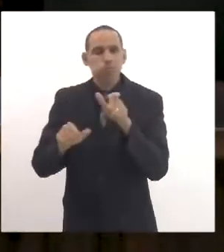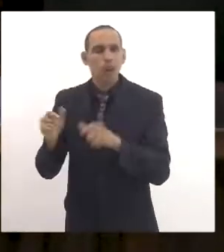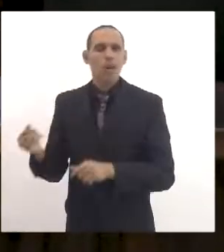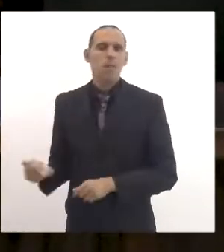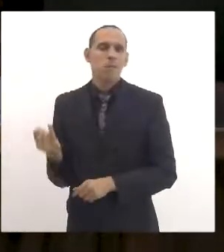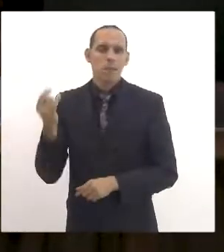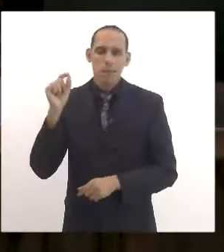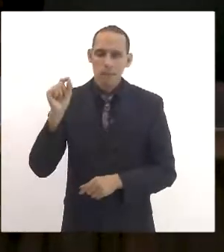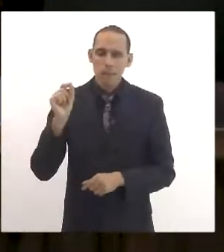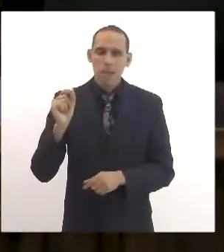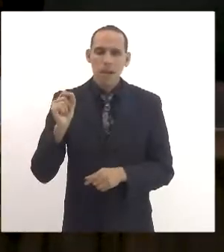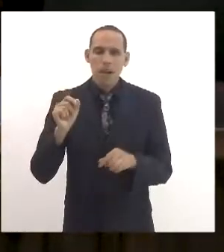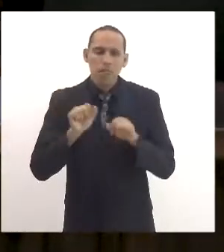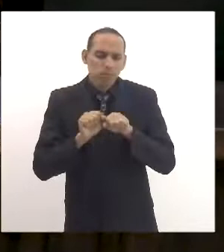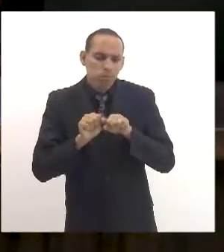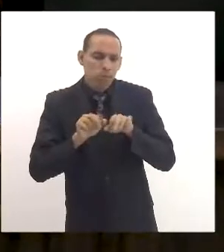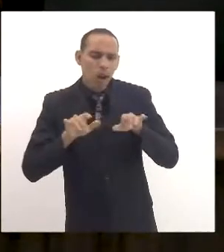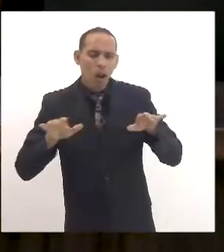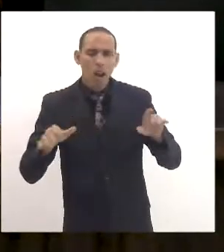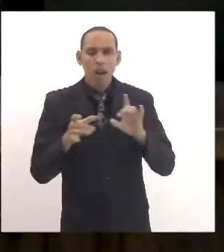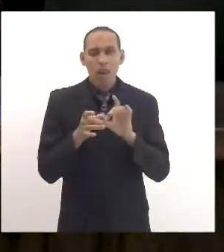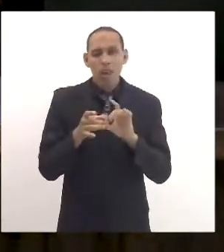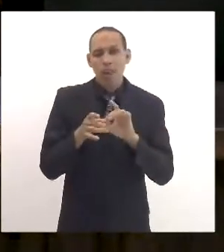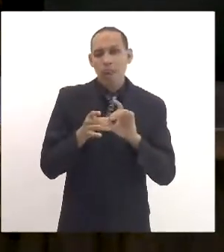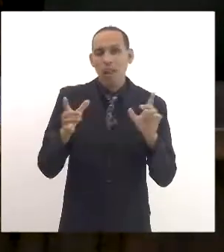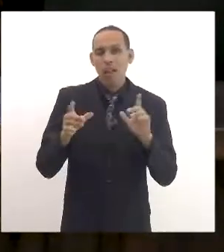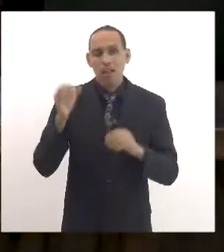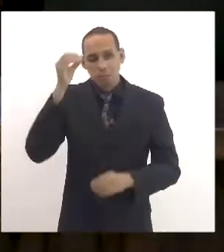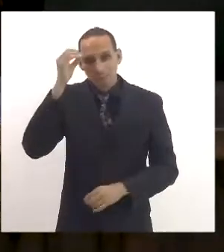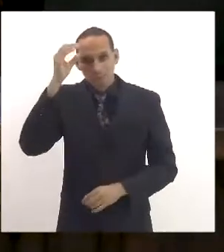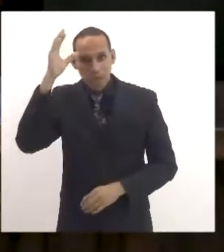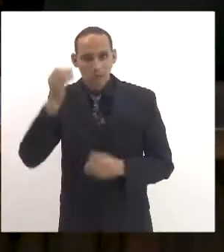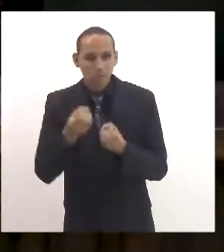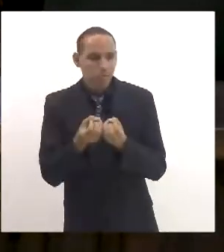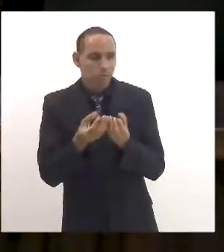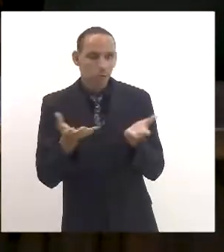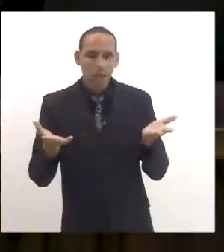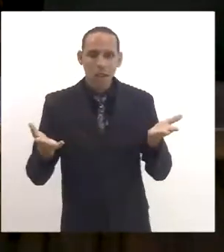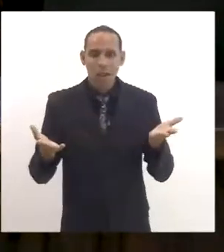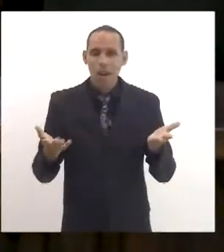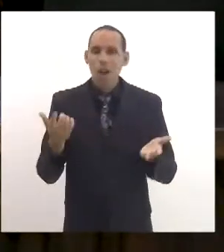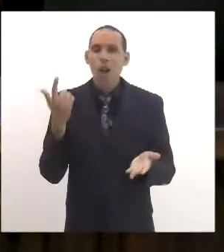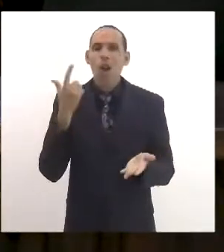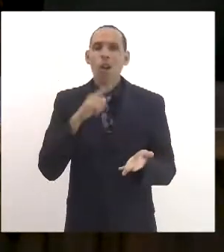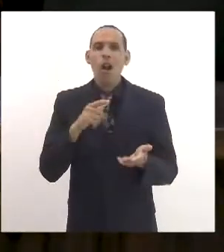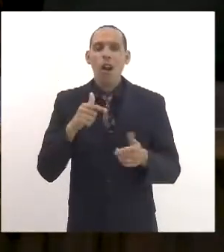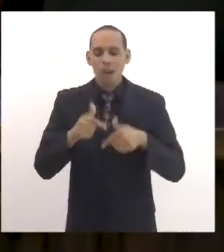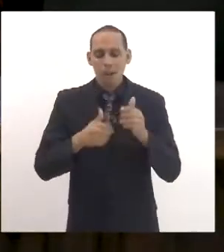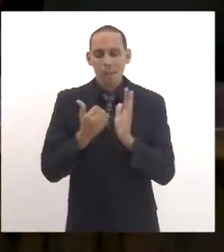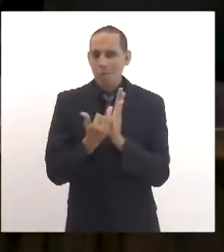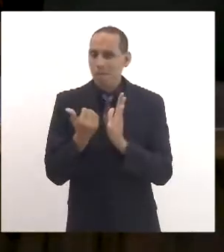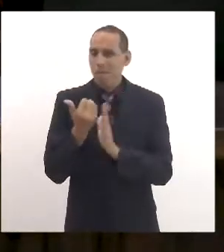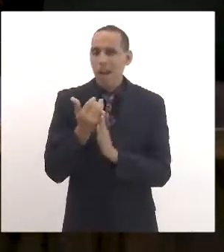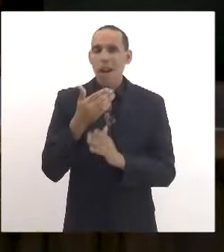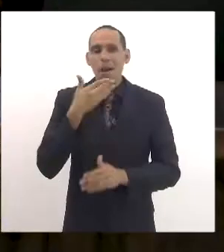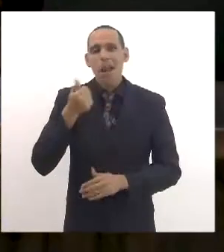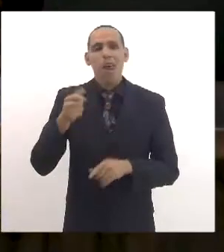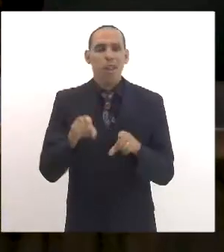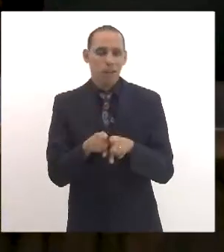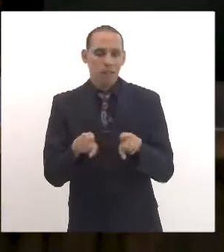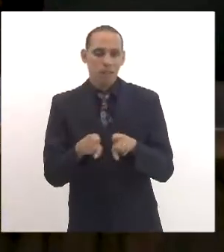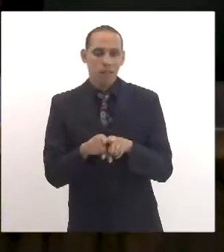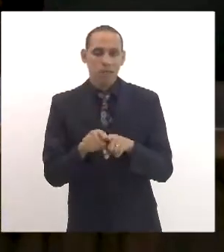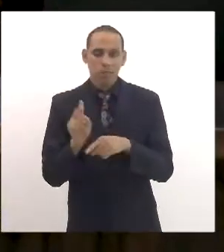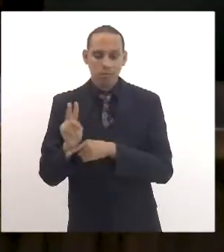de massificar e democratizar o conhecimento, objetivando gerar mais e melhores empregos, além de ser um